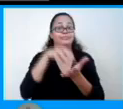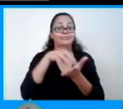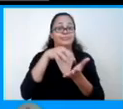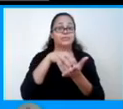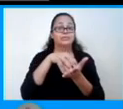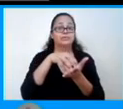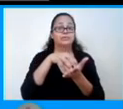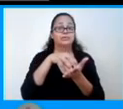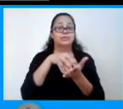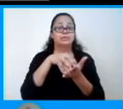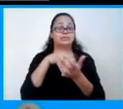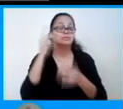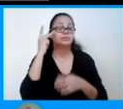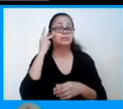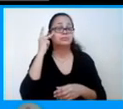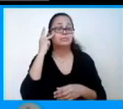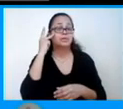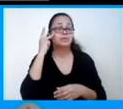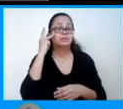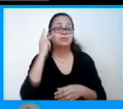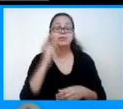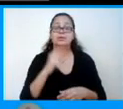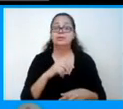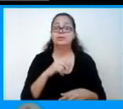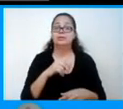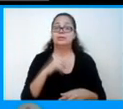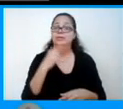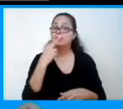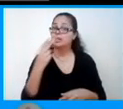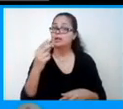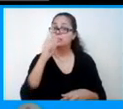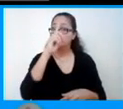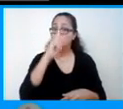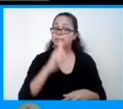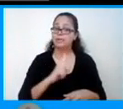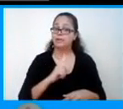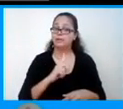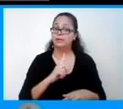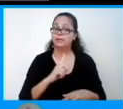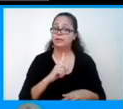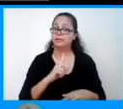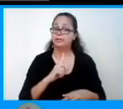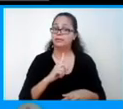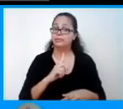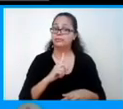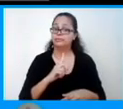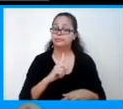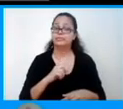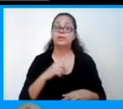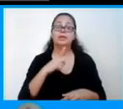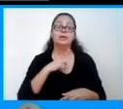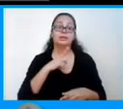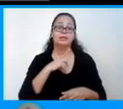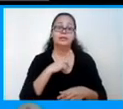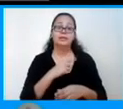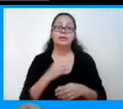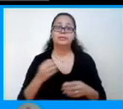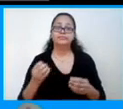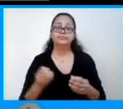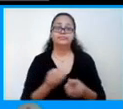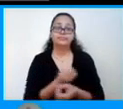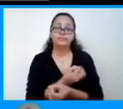mais central da cidade de São Paulo. Em amarelo, a área urbana com vegetação, que são bairros com jardins ou parques